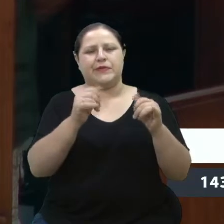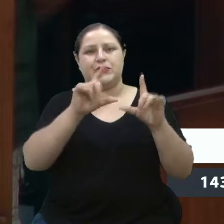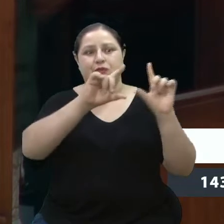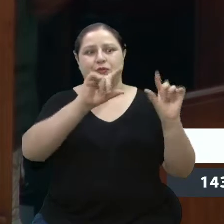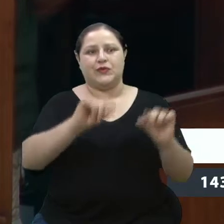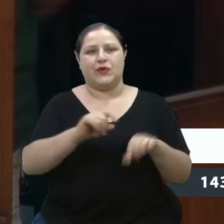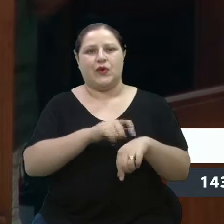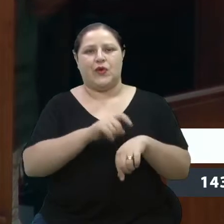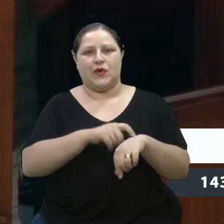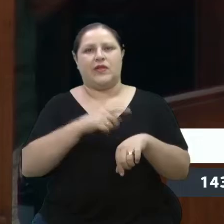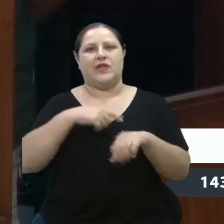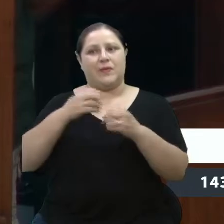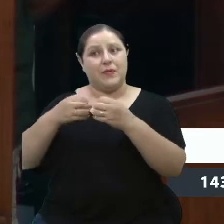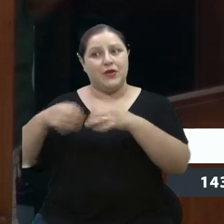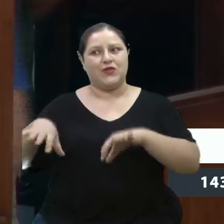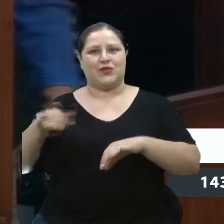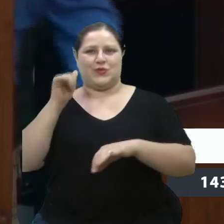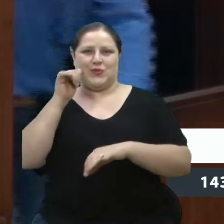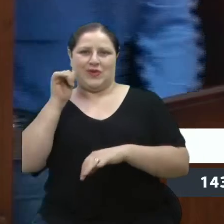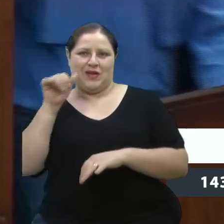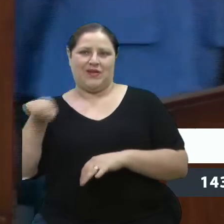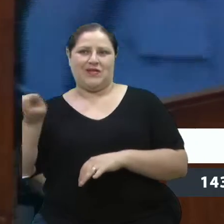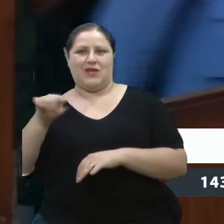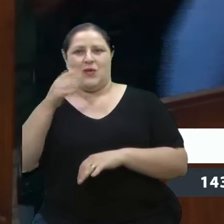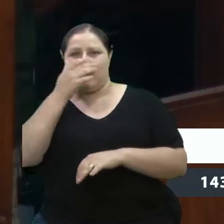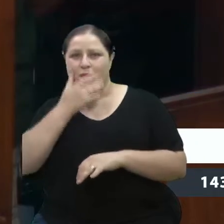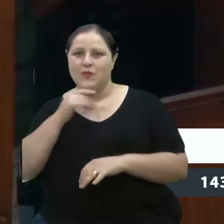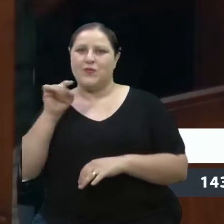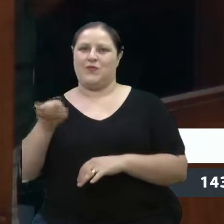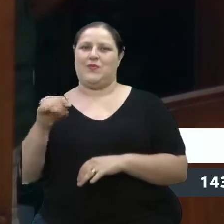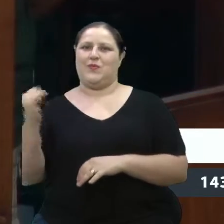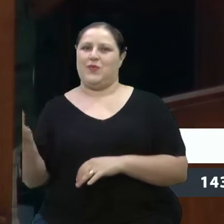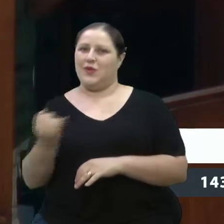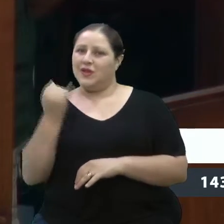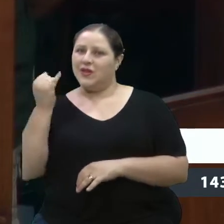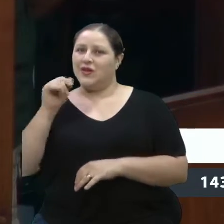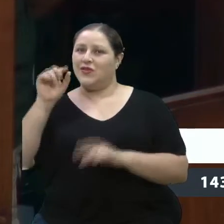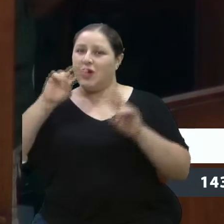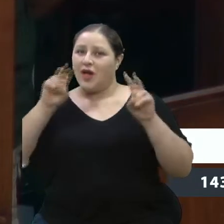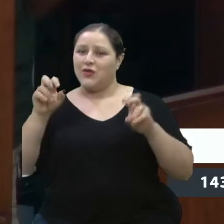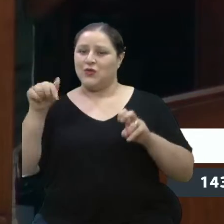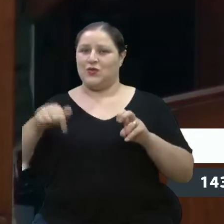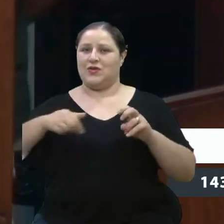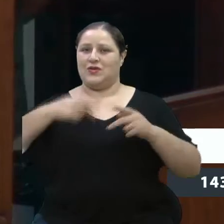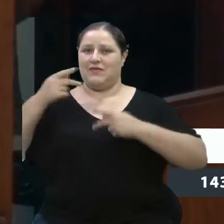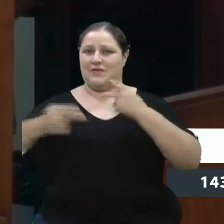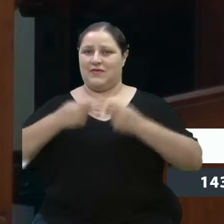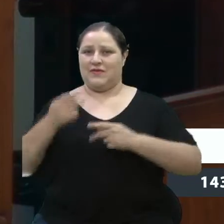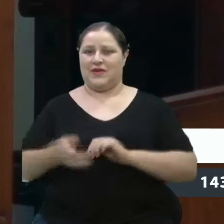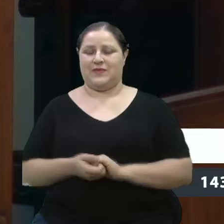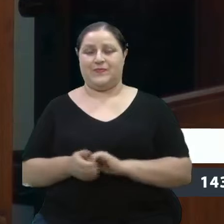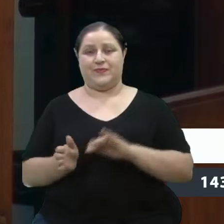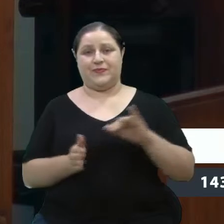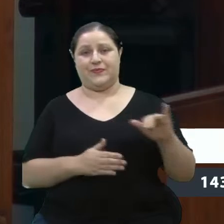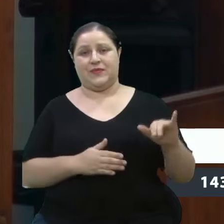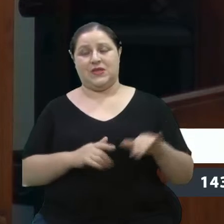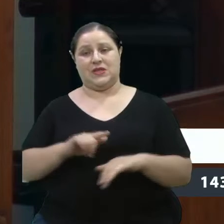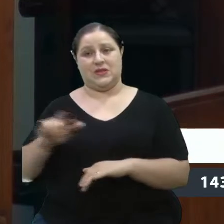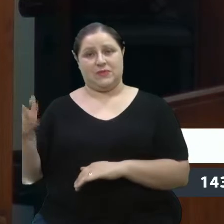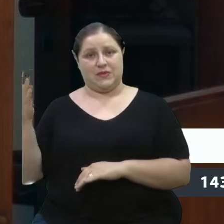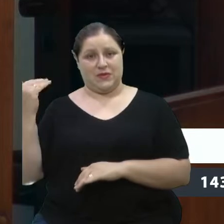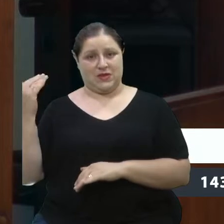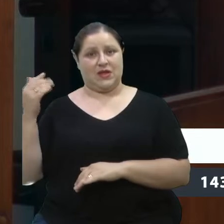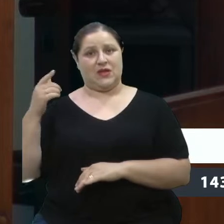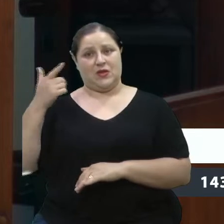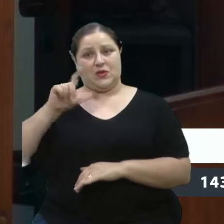não afete as mulheres da cidade. E é por isso que eu considero importante que a gente fale disso aqui. Na semana passada, a tarifa chegou ao